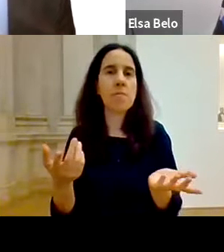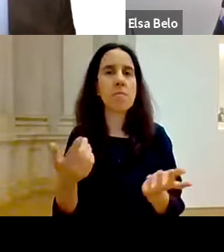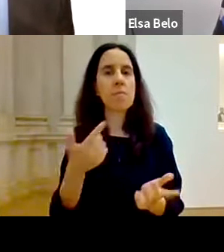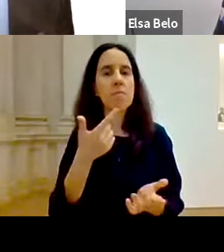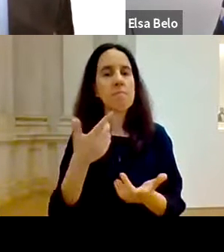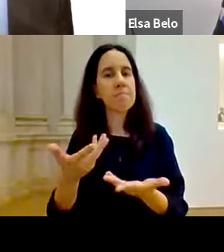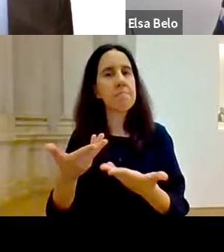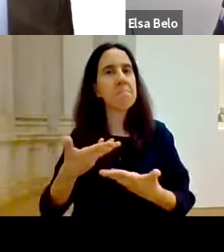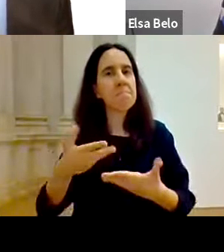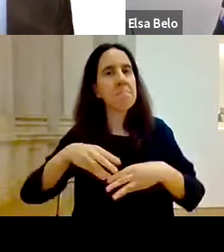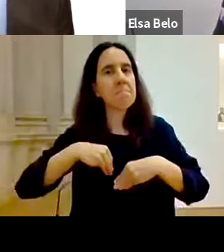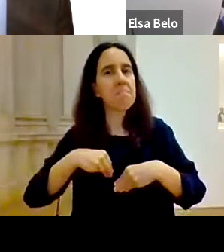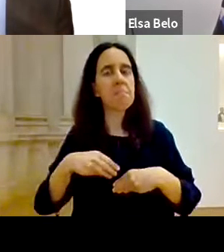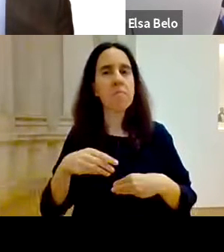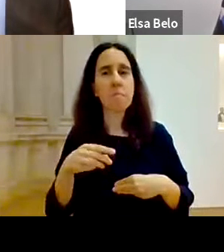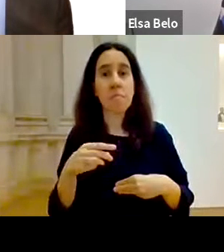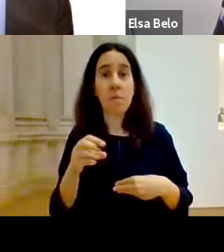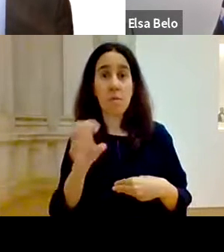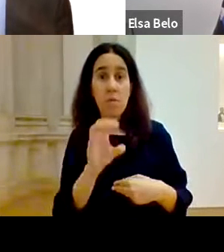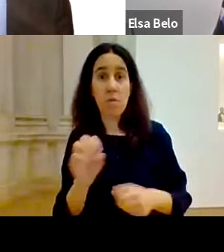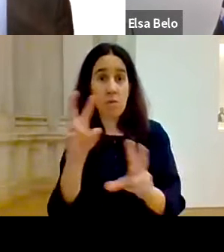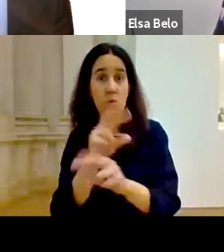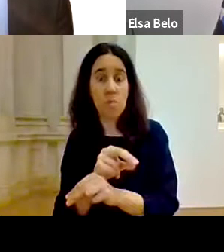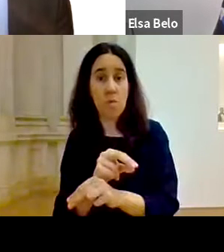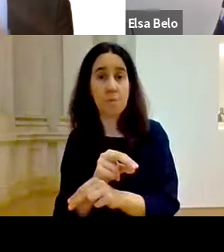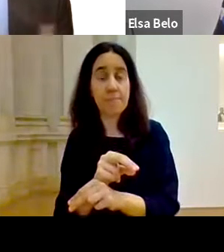receptivos a novas formas de